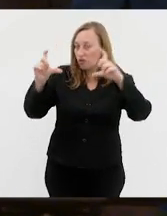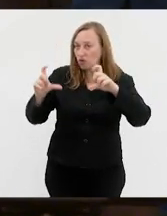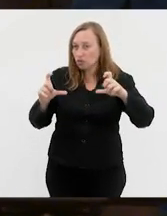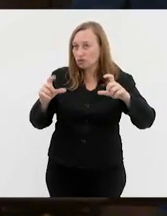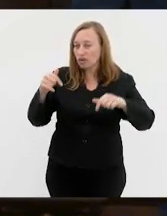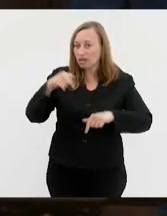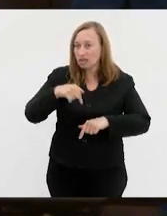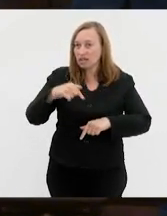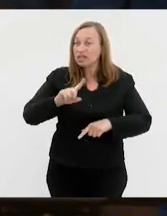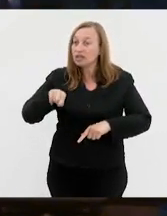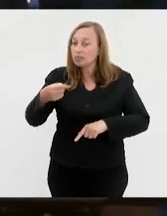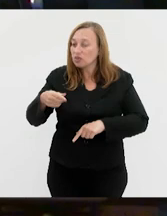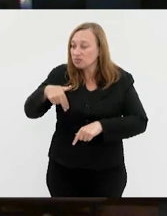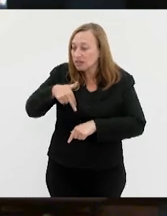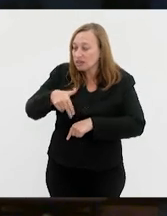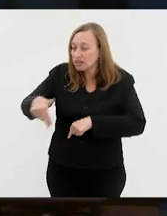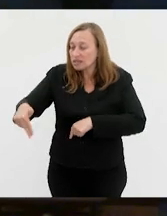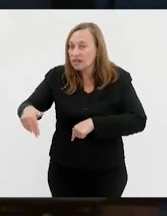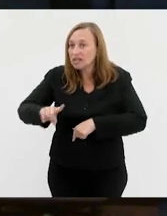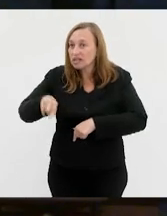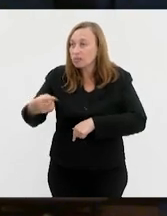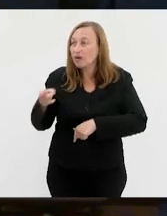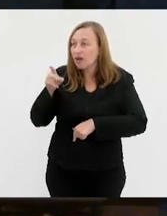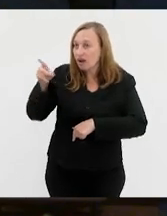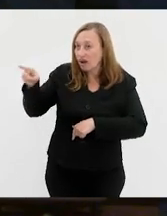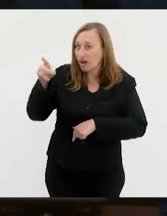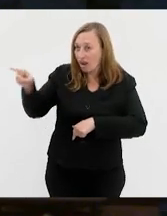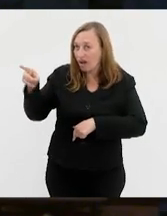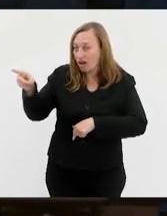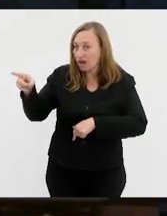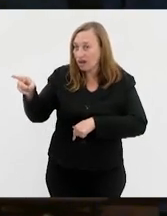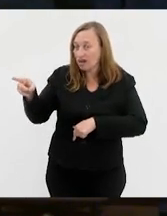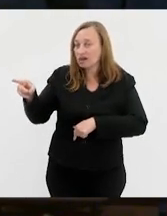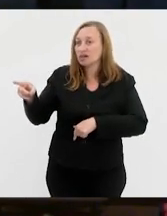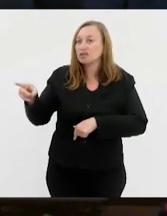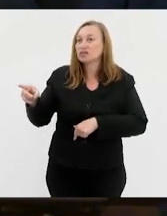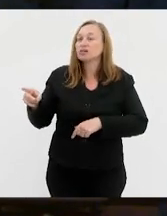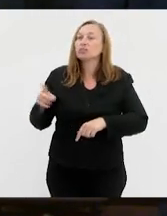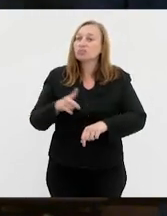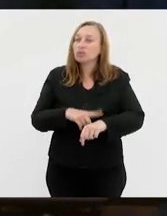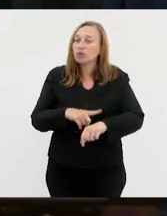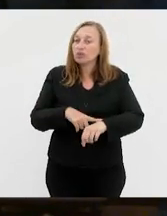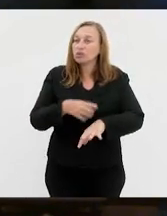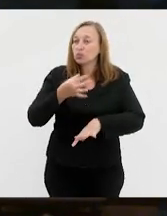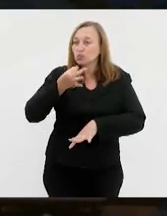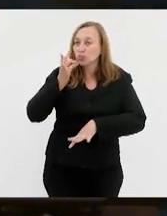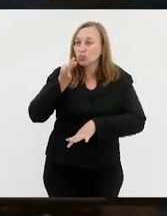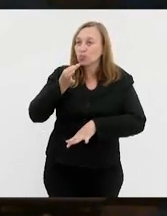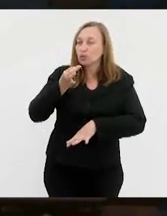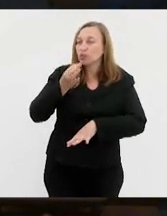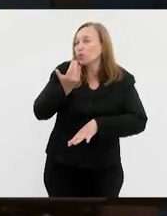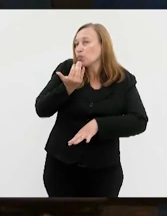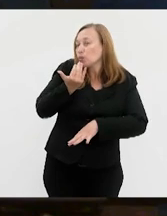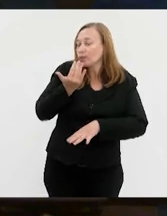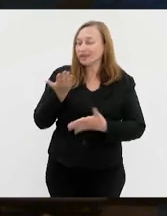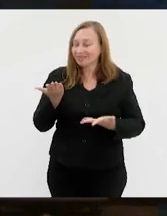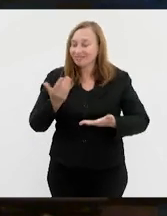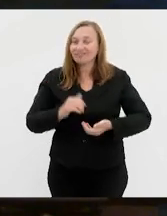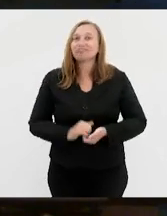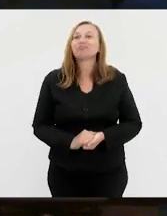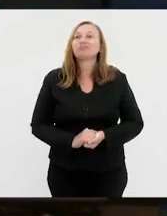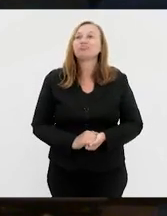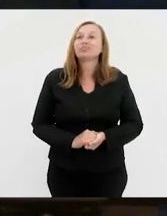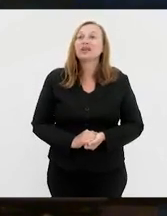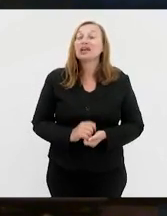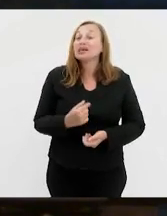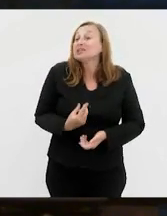né, tirar umas fotos, depois lá no saguão, na confraternização, a gente tira, né? E eu saio